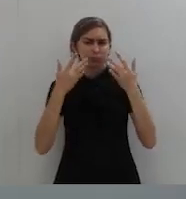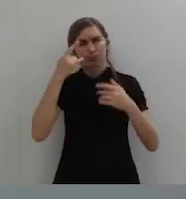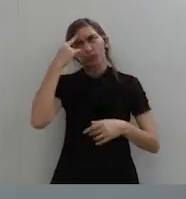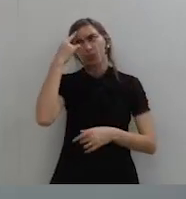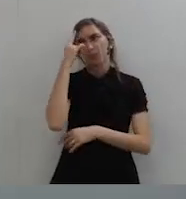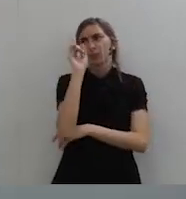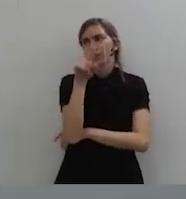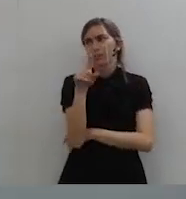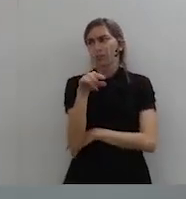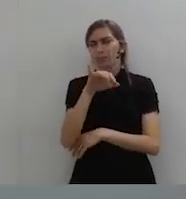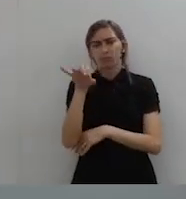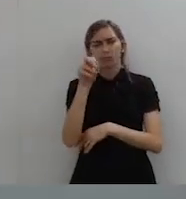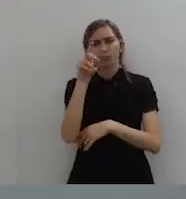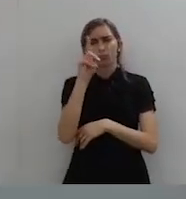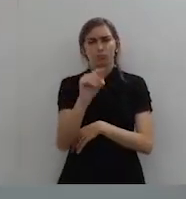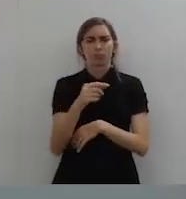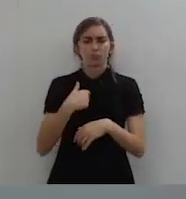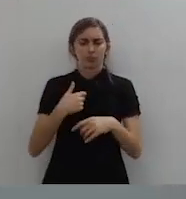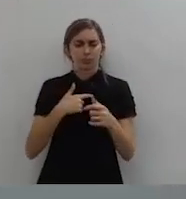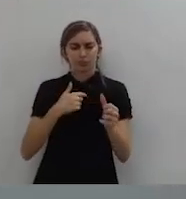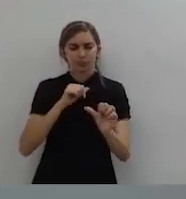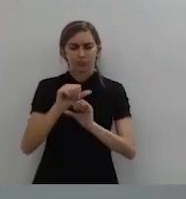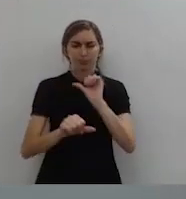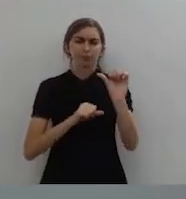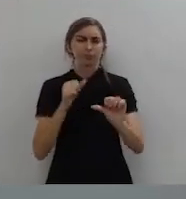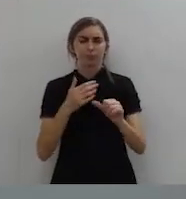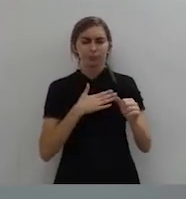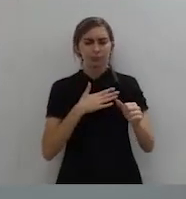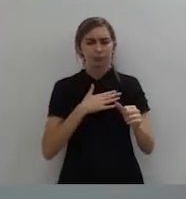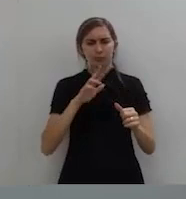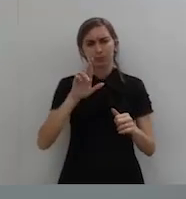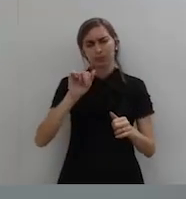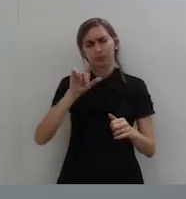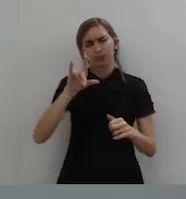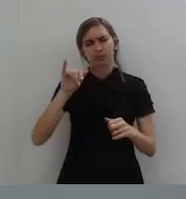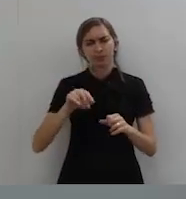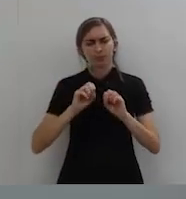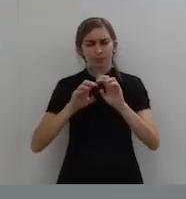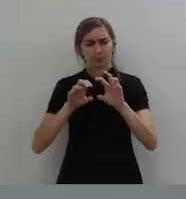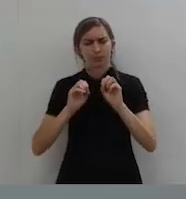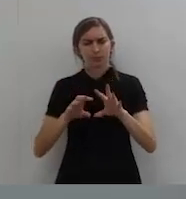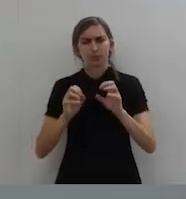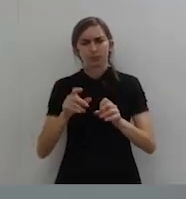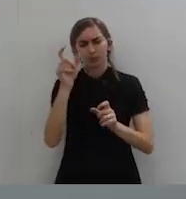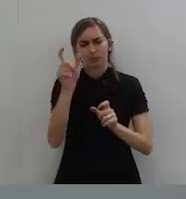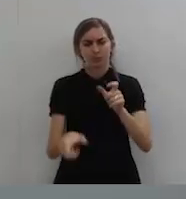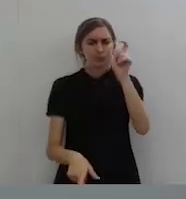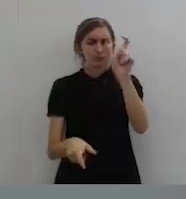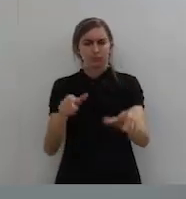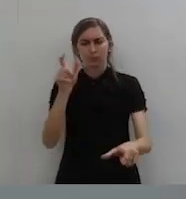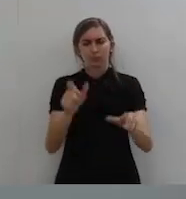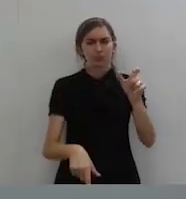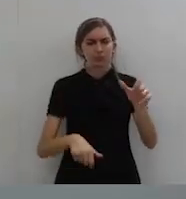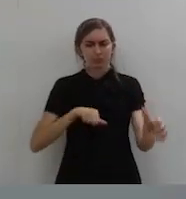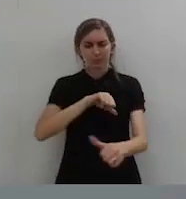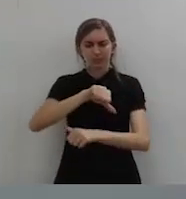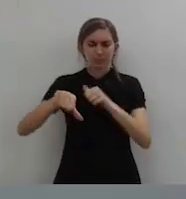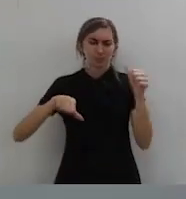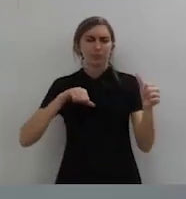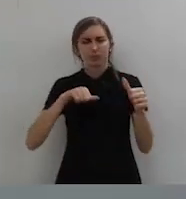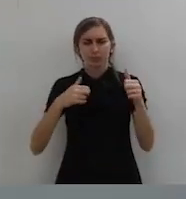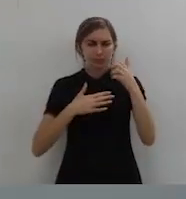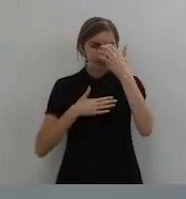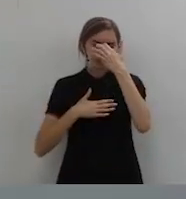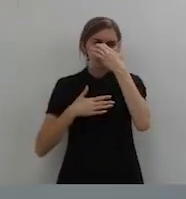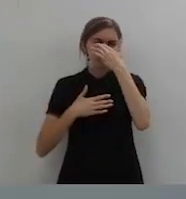pensa logo, é aquele joguinho que eu vou mudar a minha realidade, eu vou ensinar personagens e vou